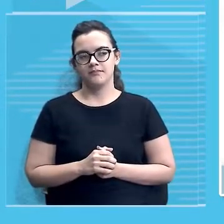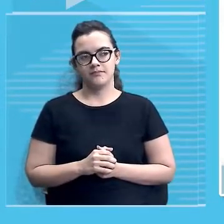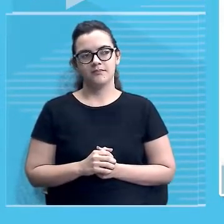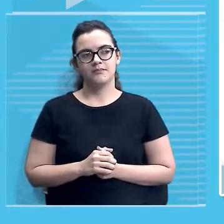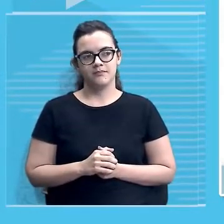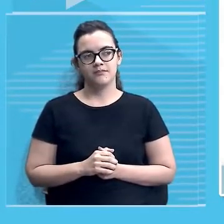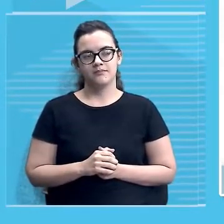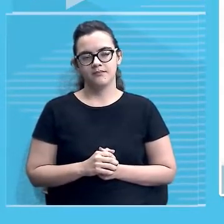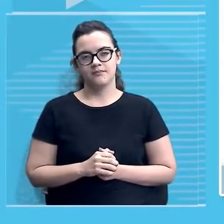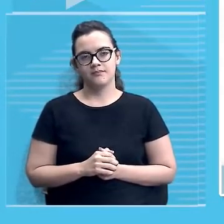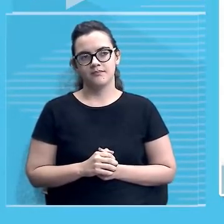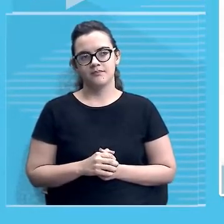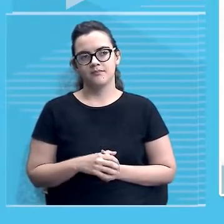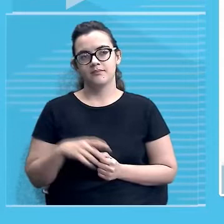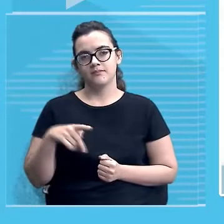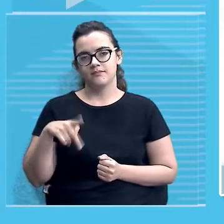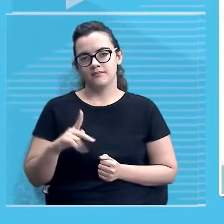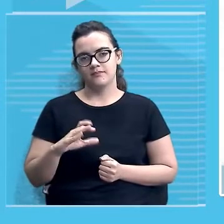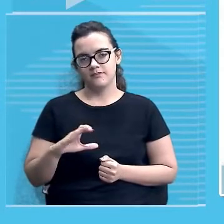Quilocalorias.